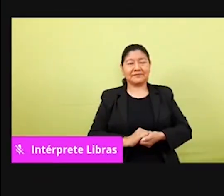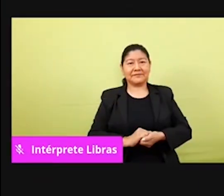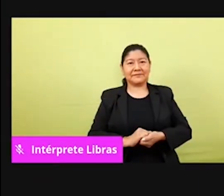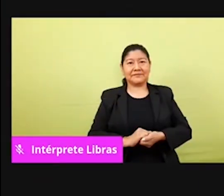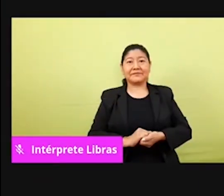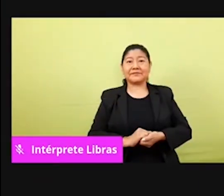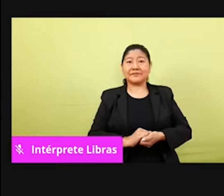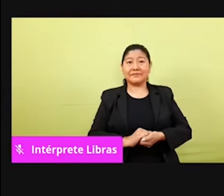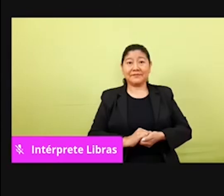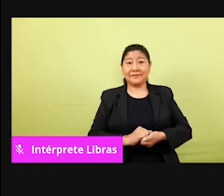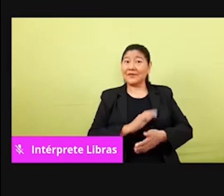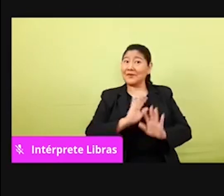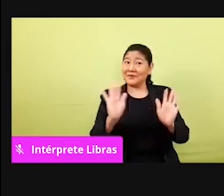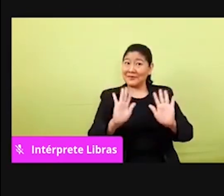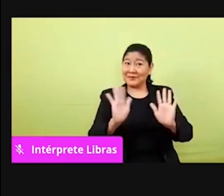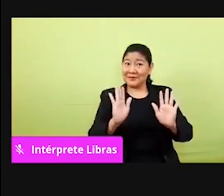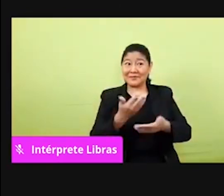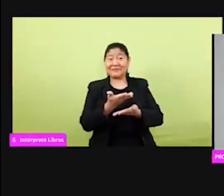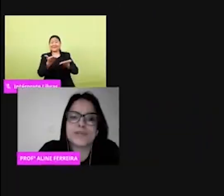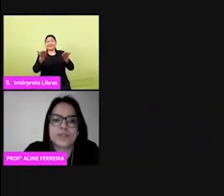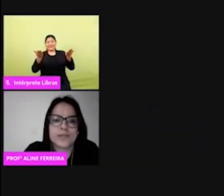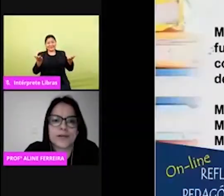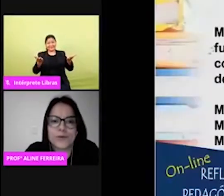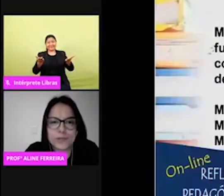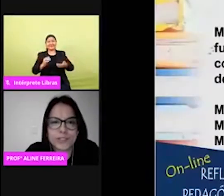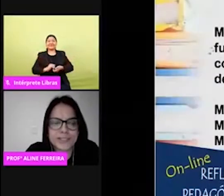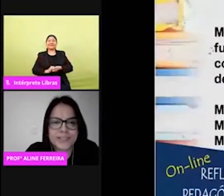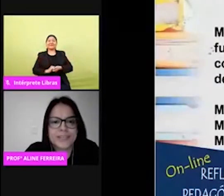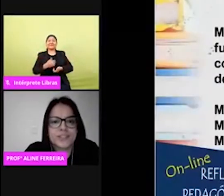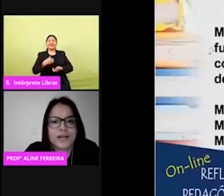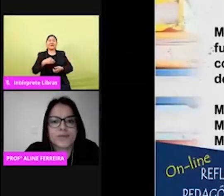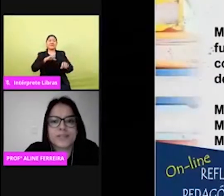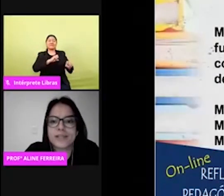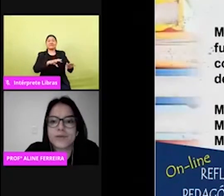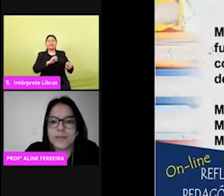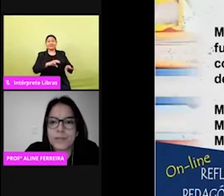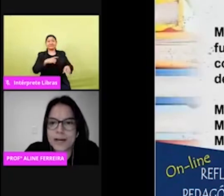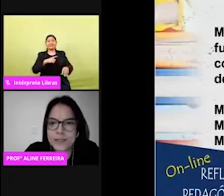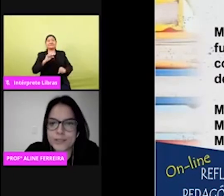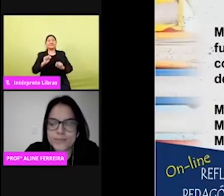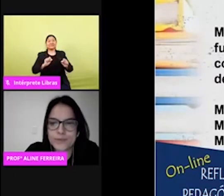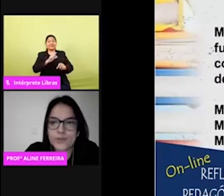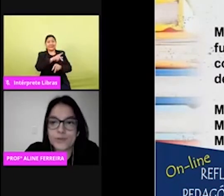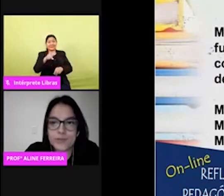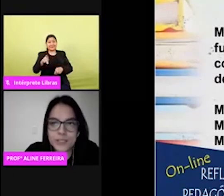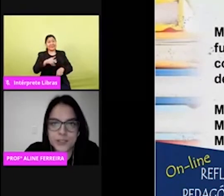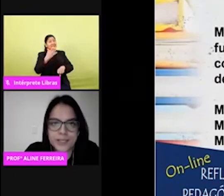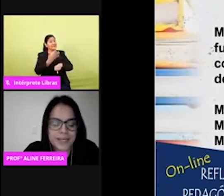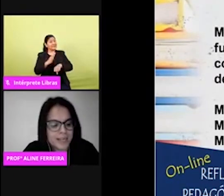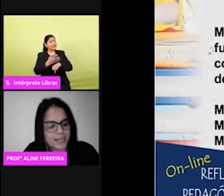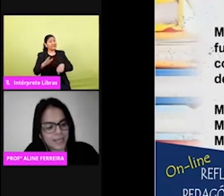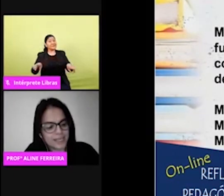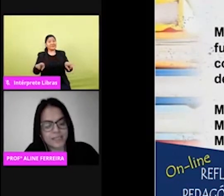Bom, olá, sejam bem-vindos, ao Reflexões Pedagógicas, Diálogos entre Teoria e Prática,